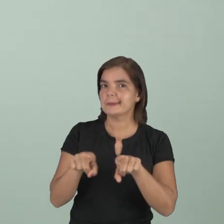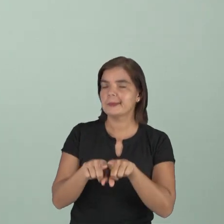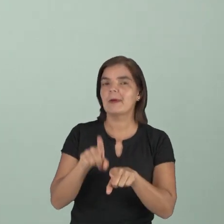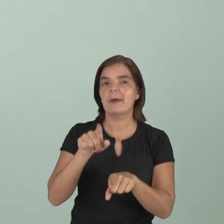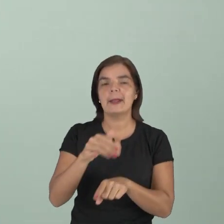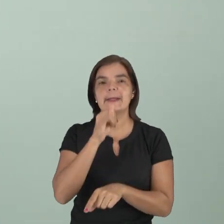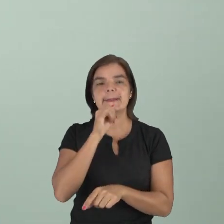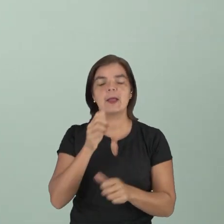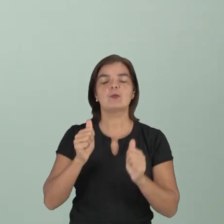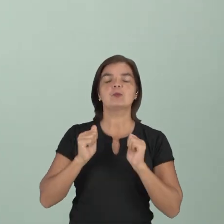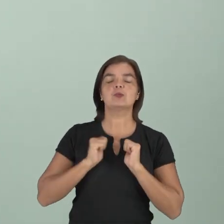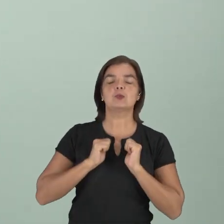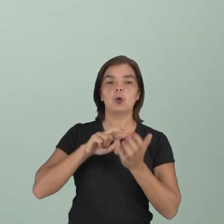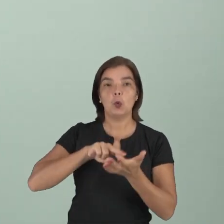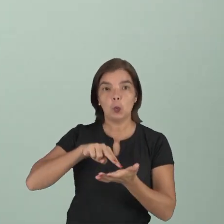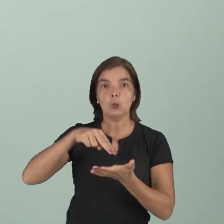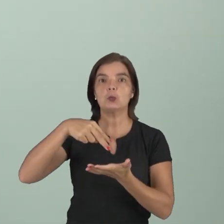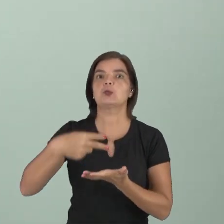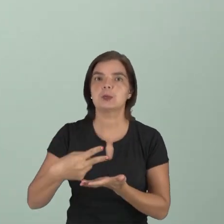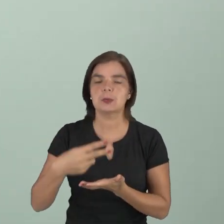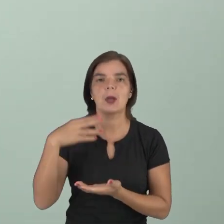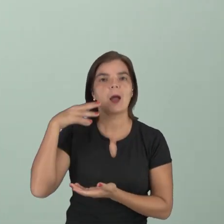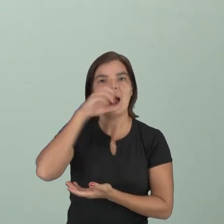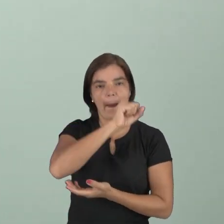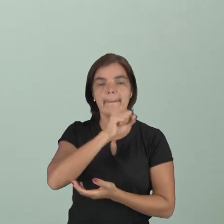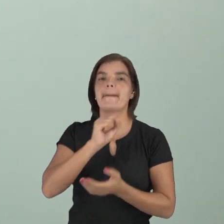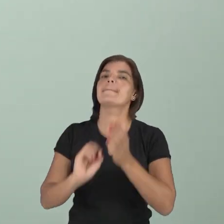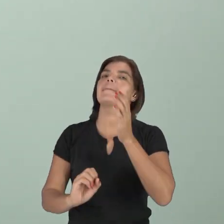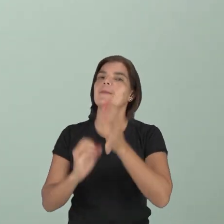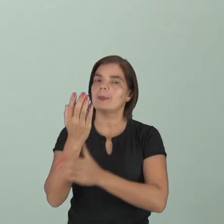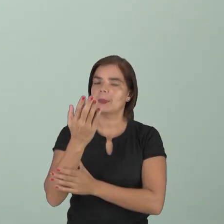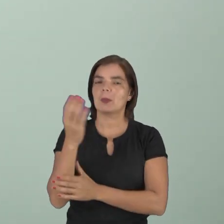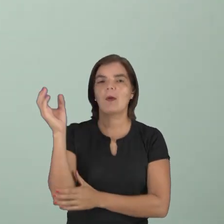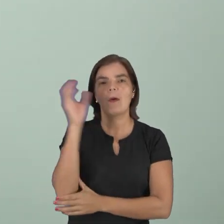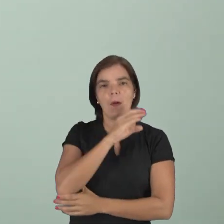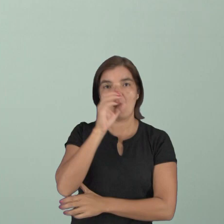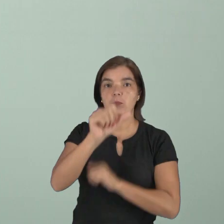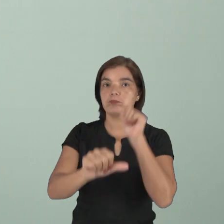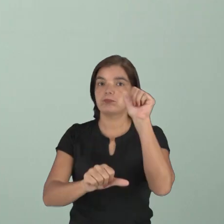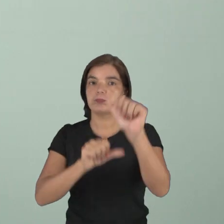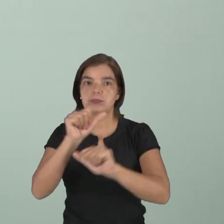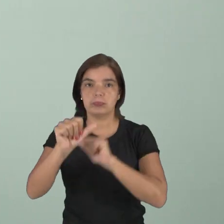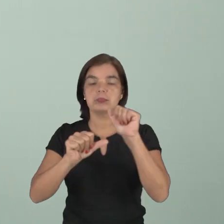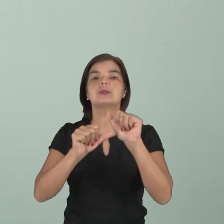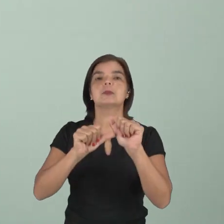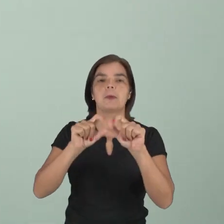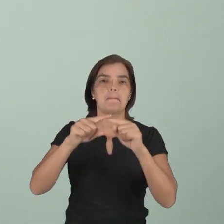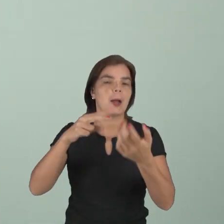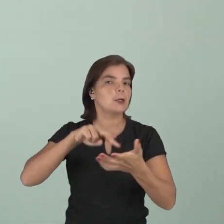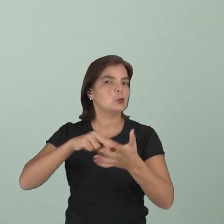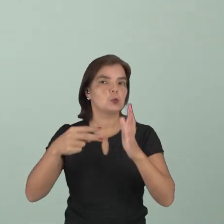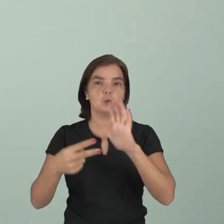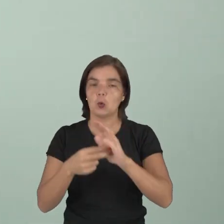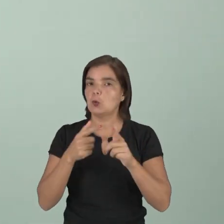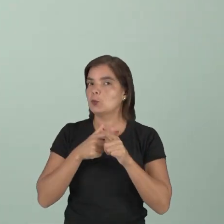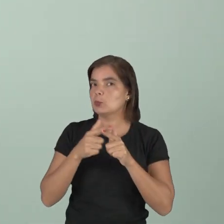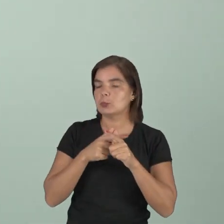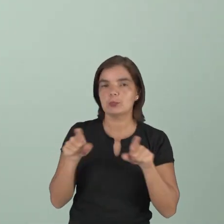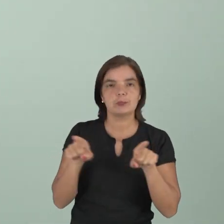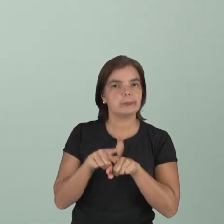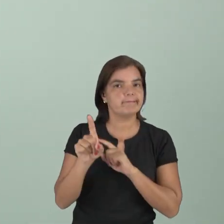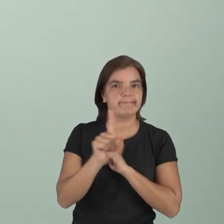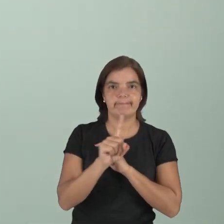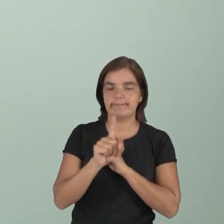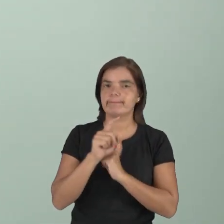tu está deitado e levanta de uma vez, isso pode causar rapidamente uma alteração da pressão, mas não quer dizer que isso seja um problema